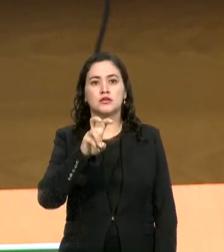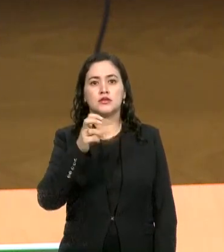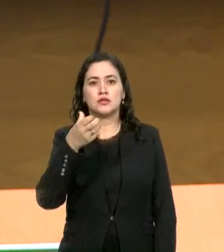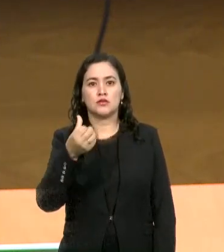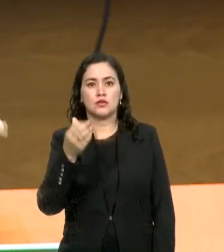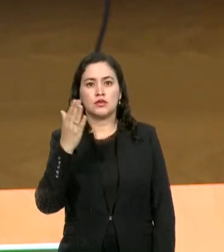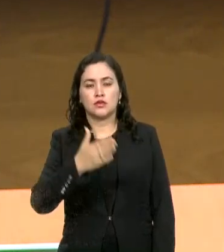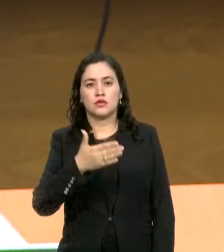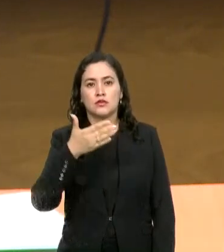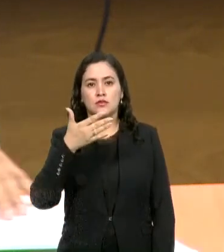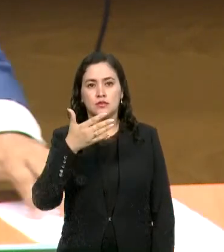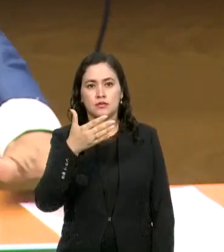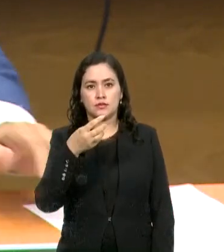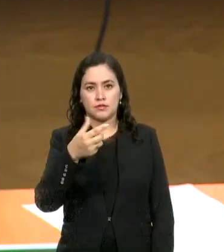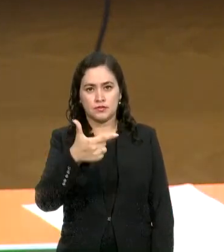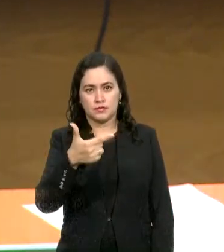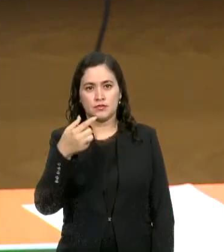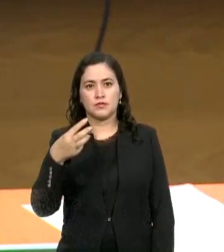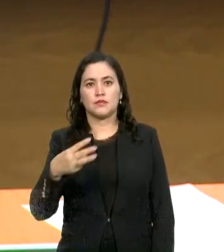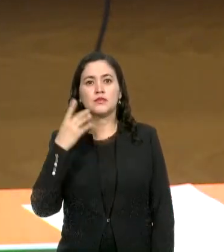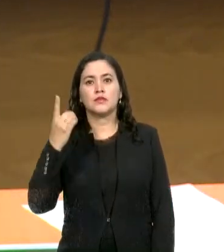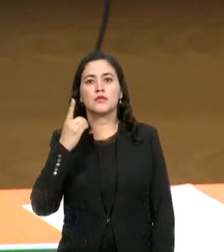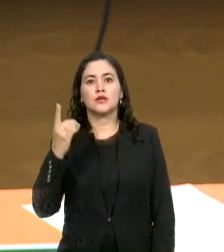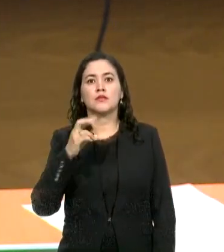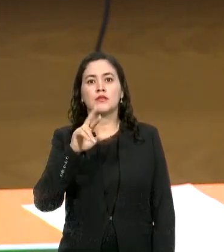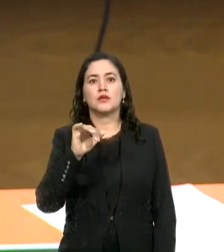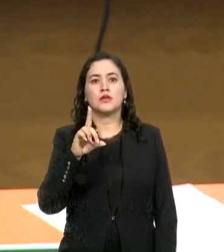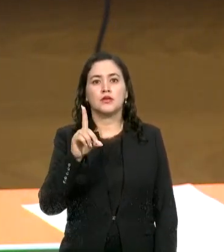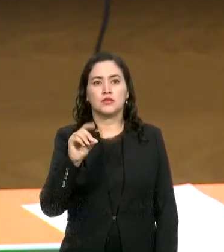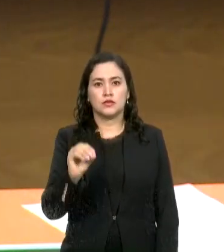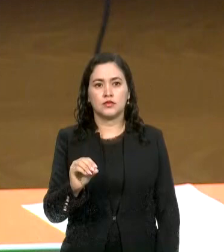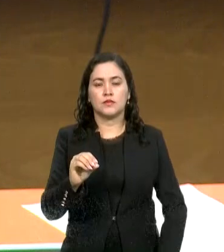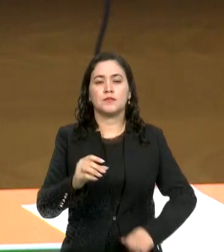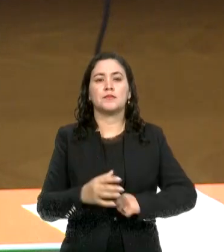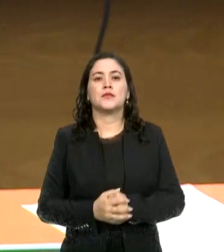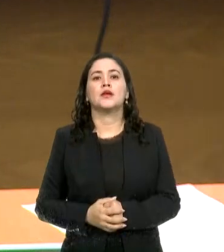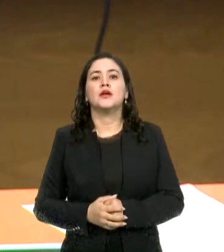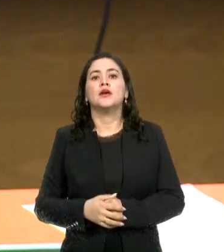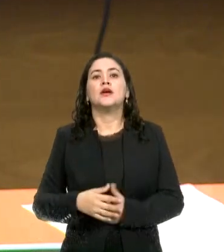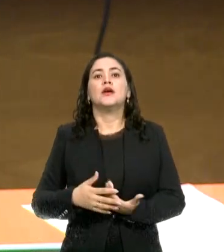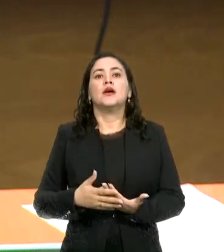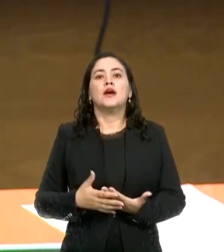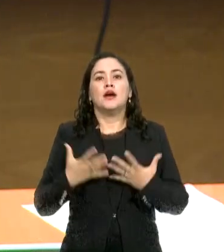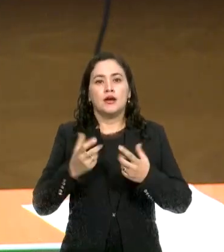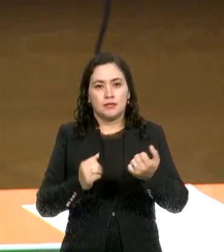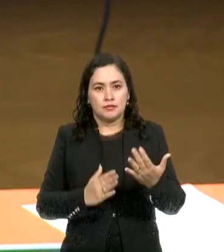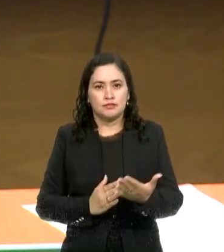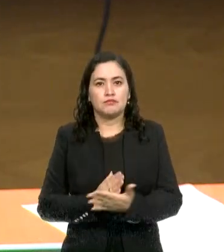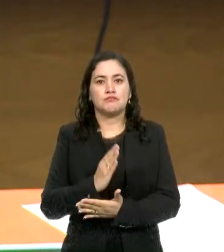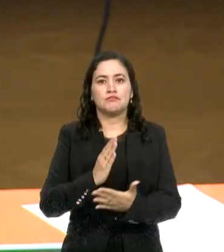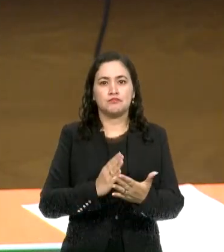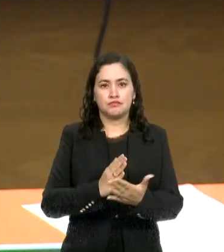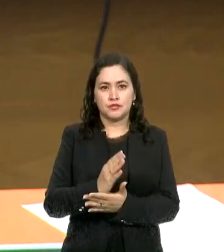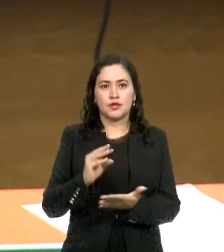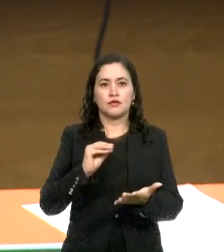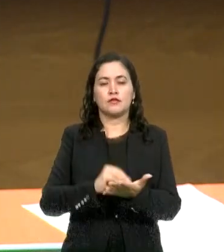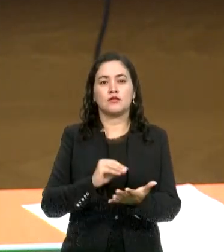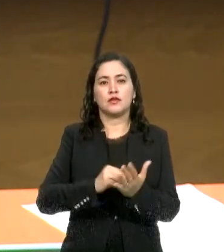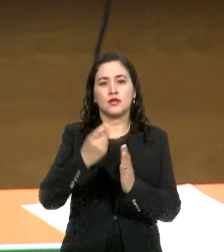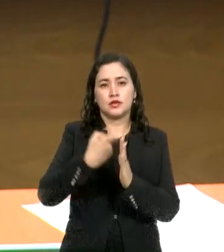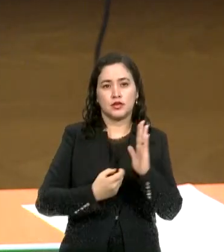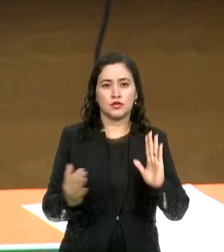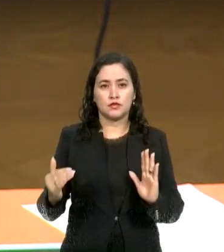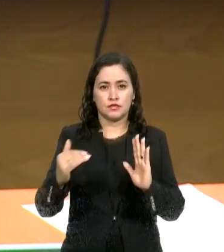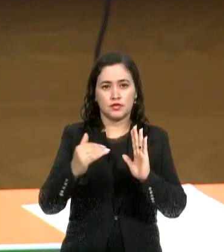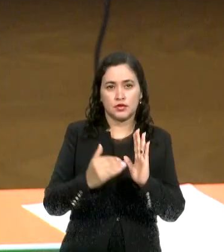Melo. Em primeiro turno, tramitação ordinária, o plenário aprovou projeto de lei 211, de autoria da deputada